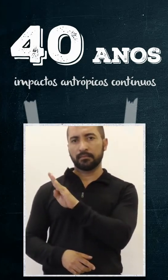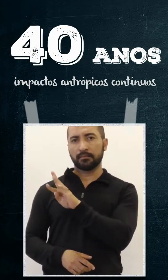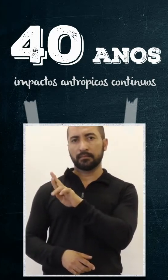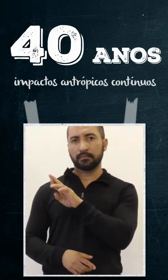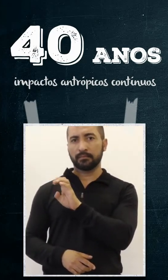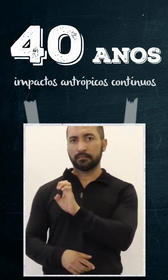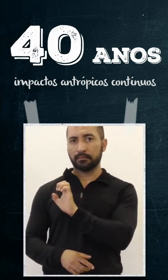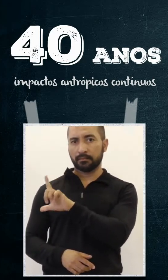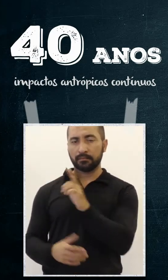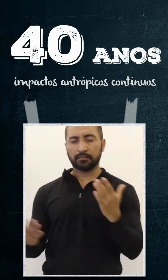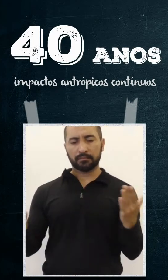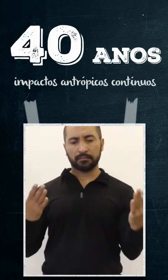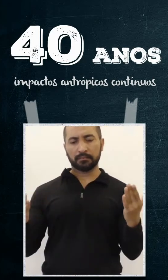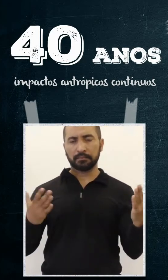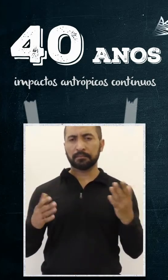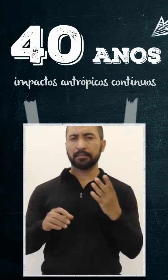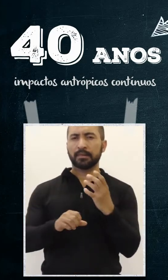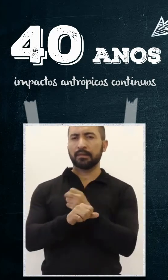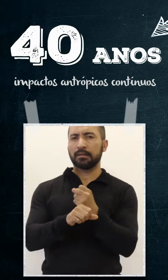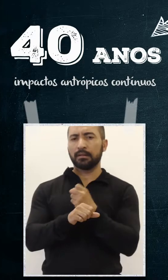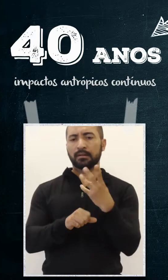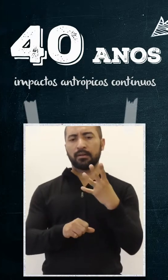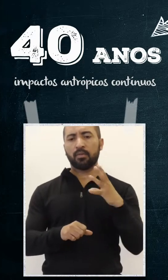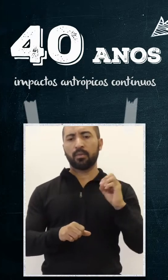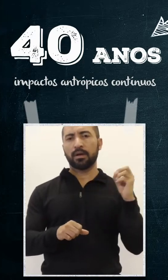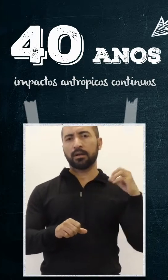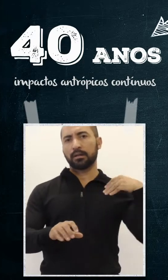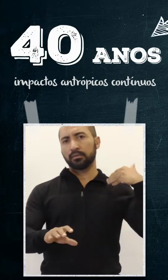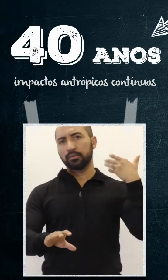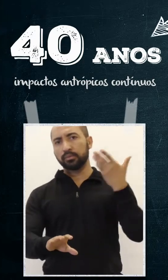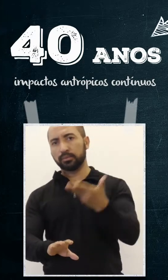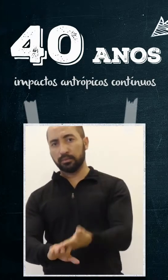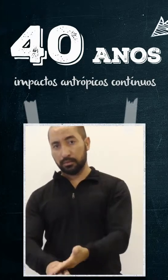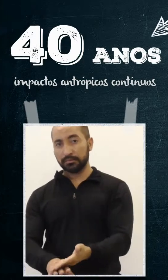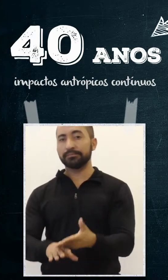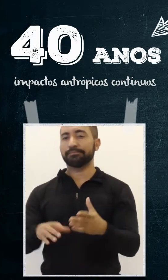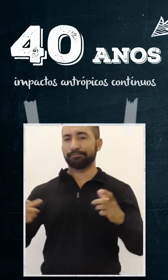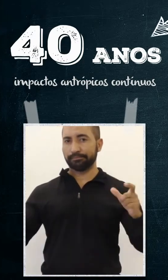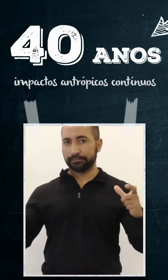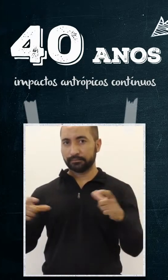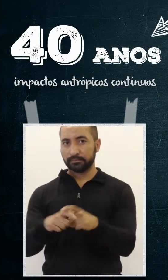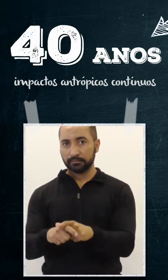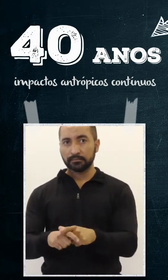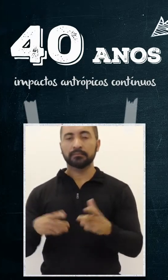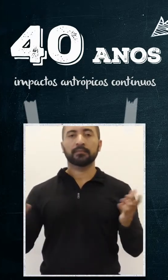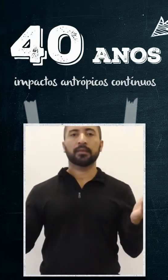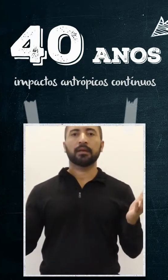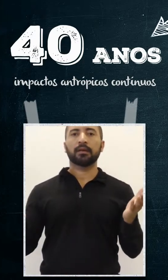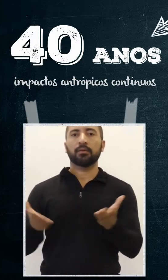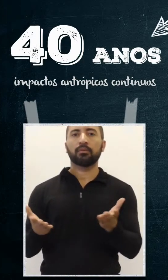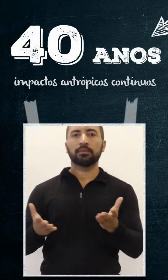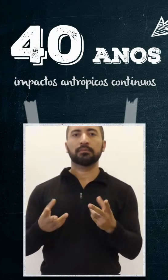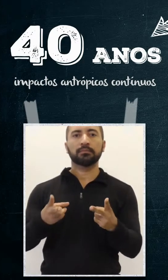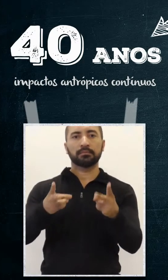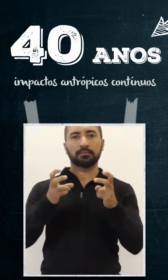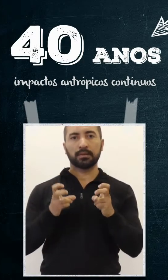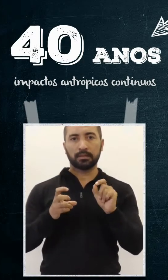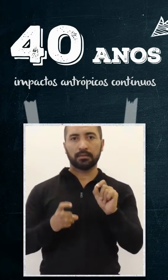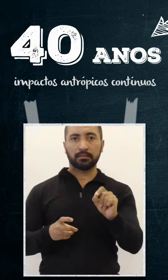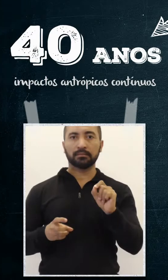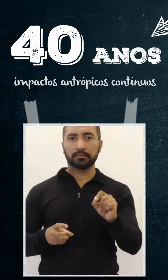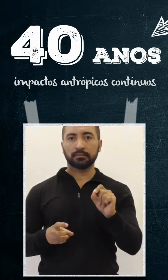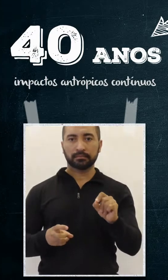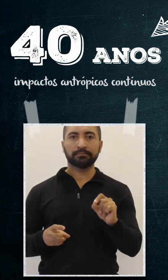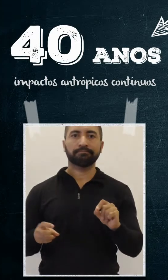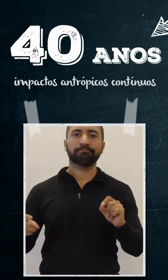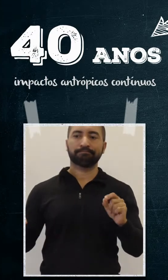conseguimos mensurar quão destrutivos podem ser 40 anos de impactos antrópicos contínuos sobre essas comunidades coralíneas. Hoje, notamos uma